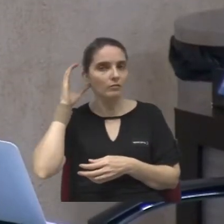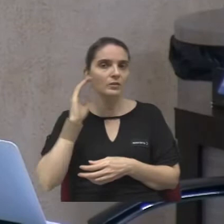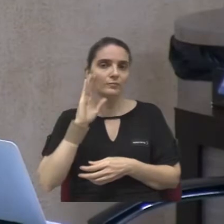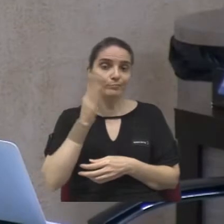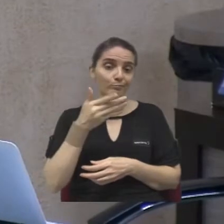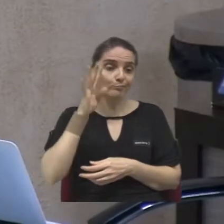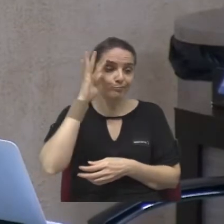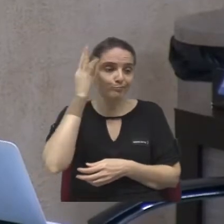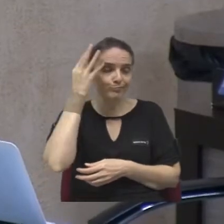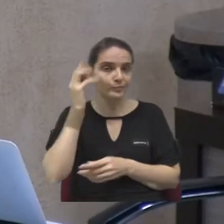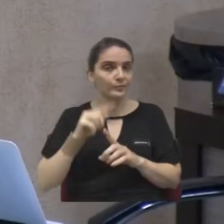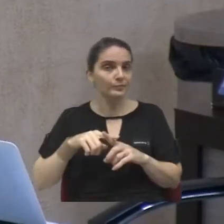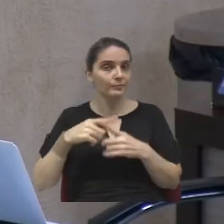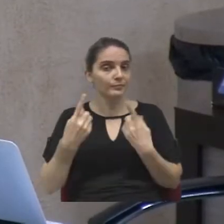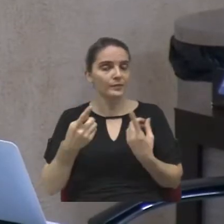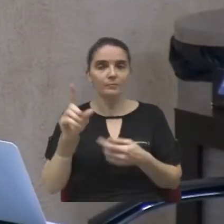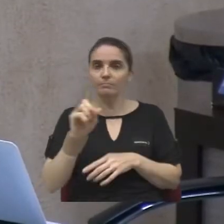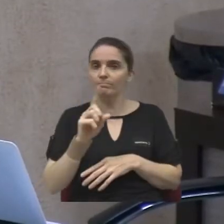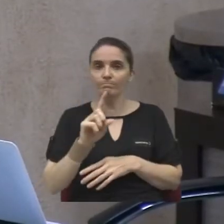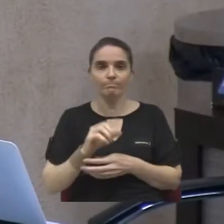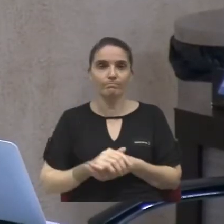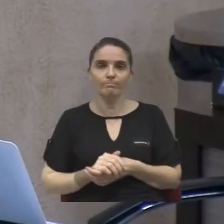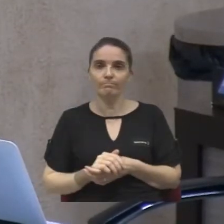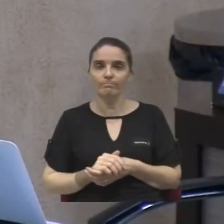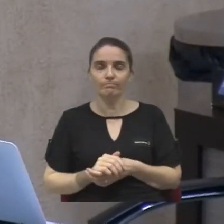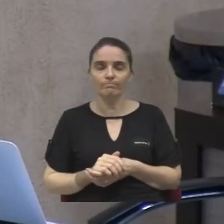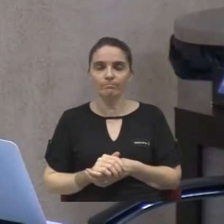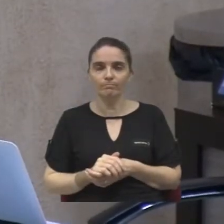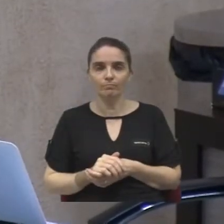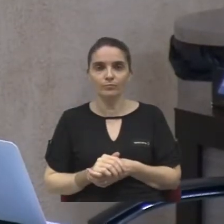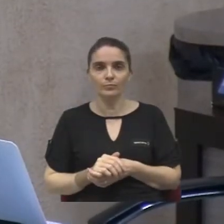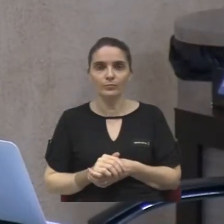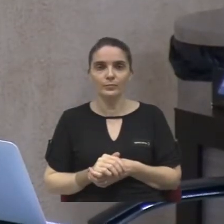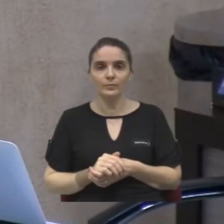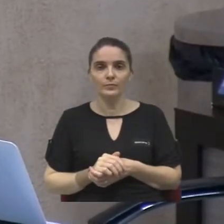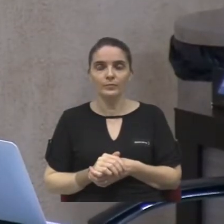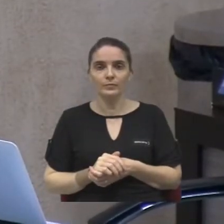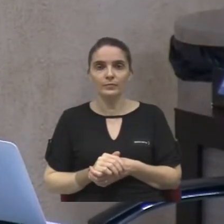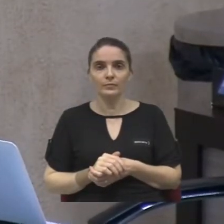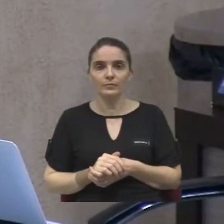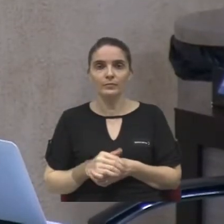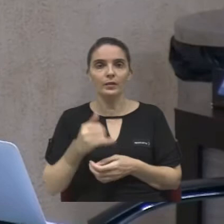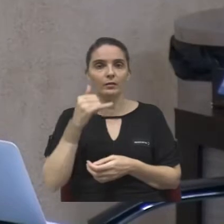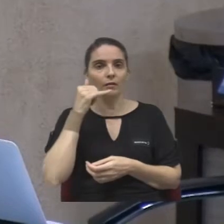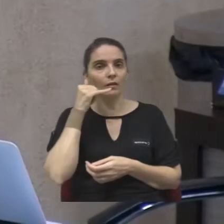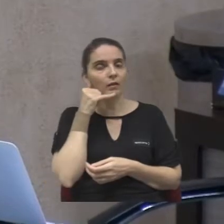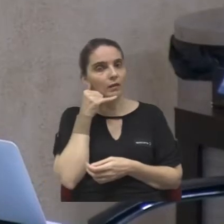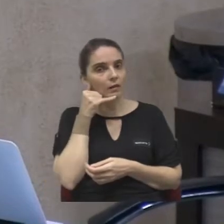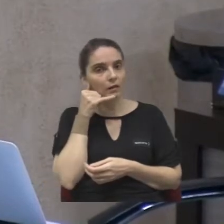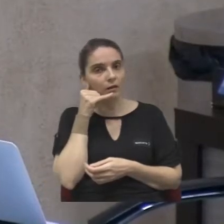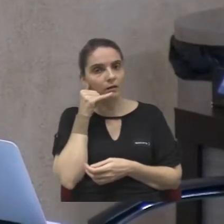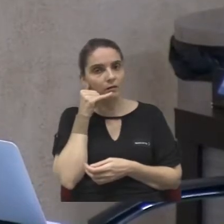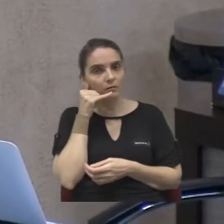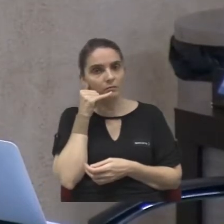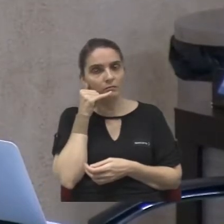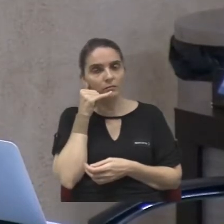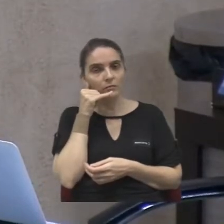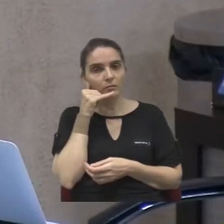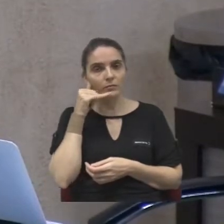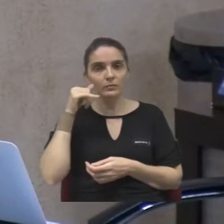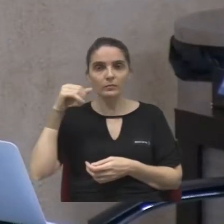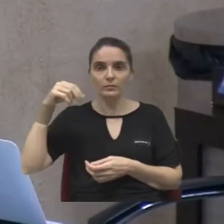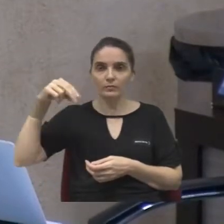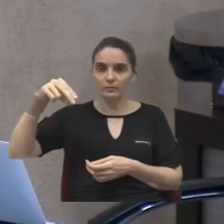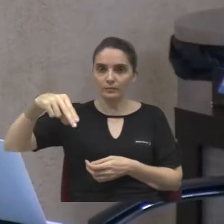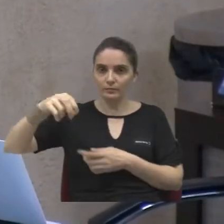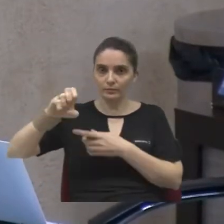não. Infelizmente, não está resolvido. Nós ligamos recentemente para o senhor Neymar para verificar